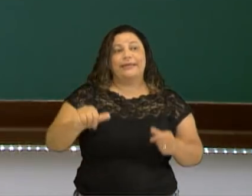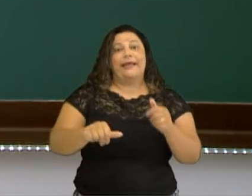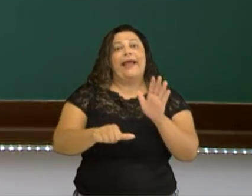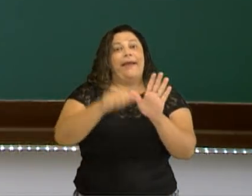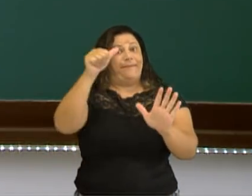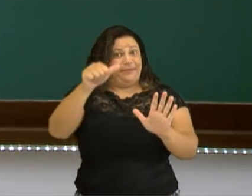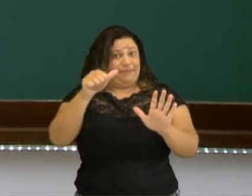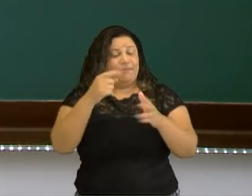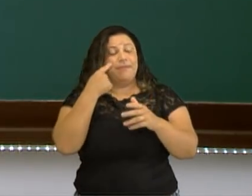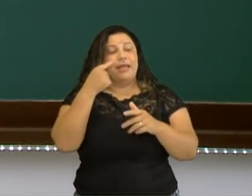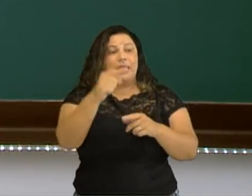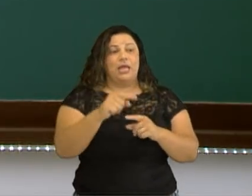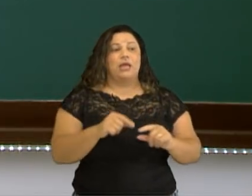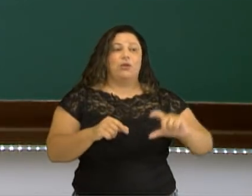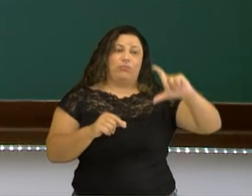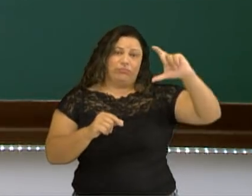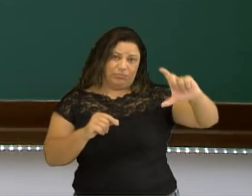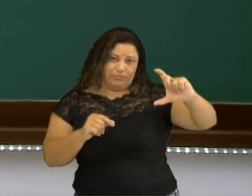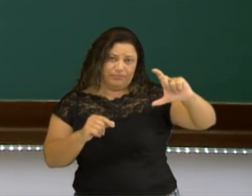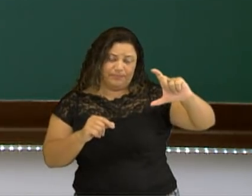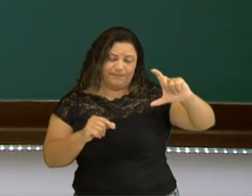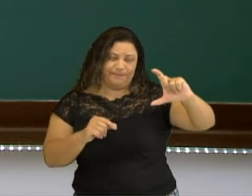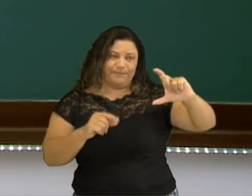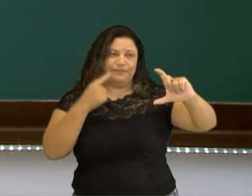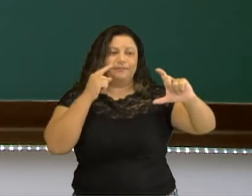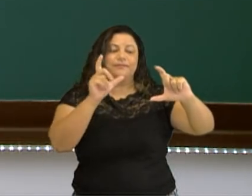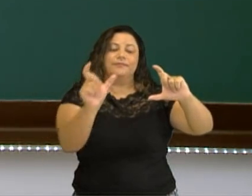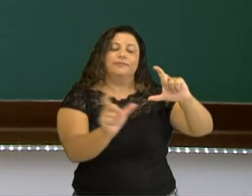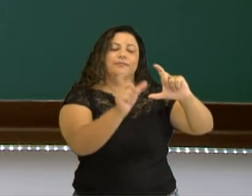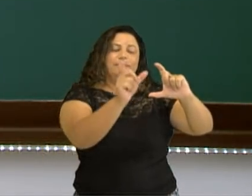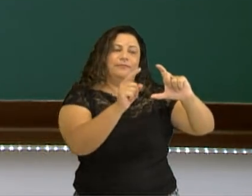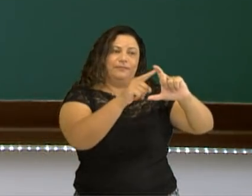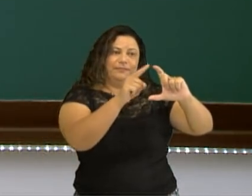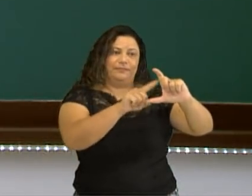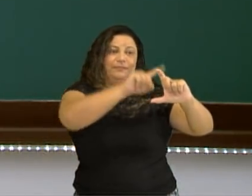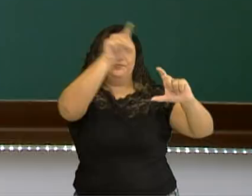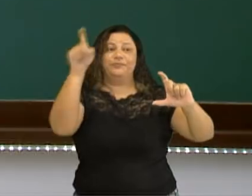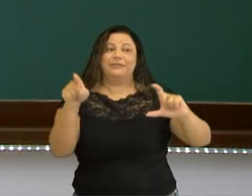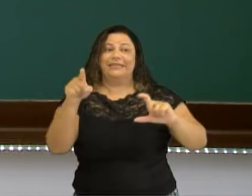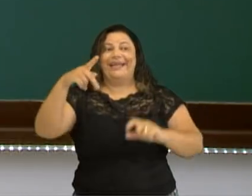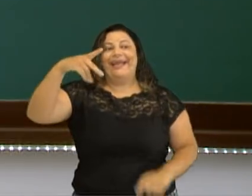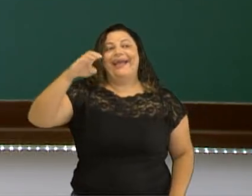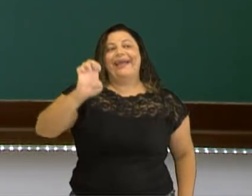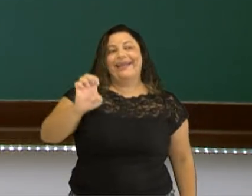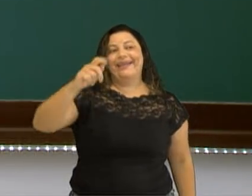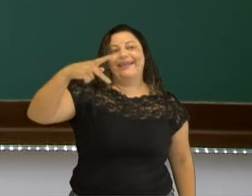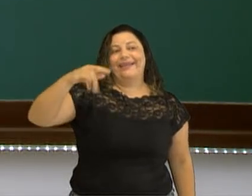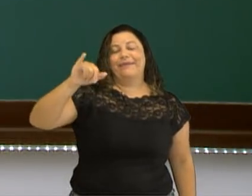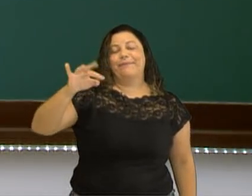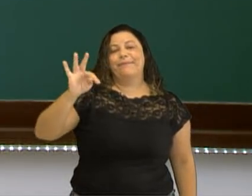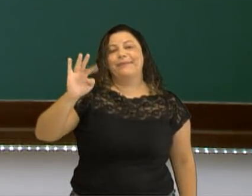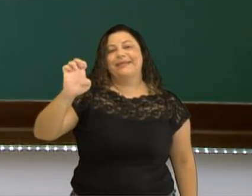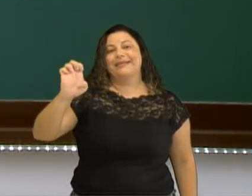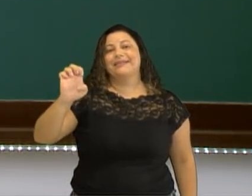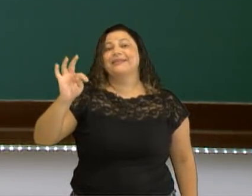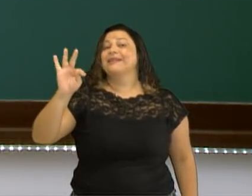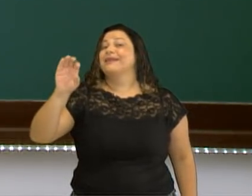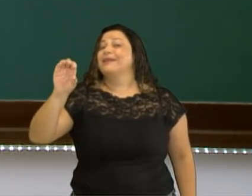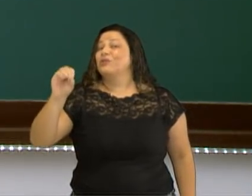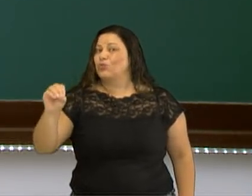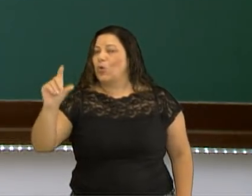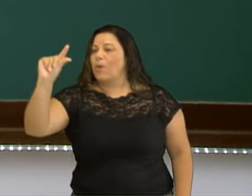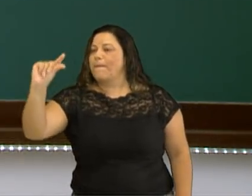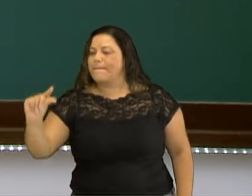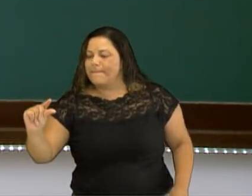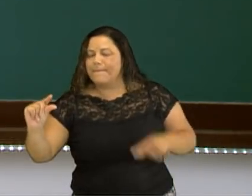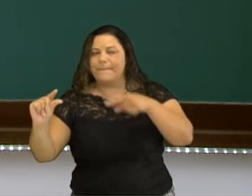gênero e nós escrevemos ela com letra maiúscula. A segunda palavra é o epíteto e nós escrevemos